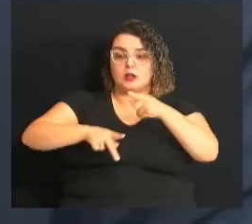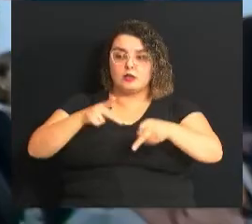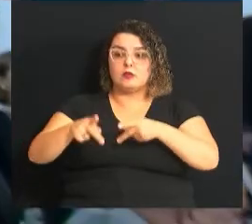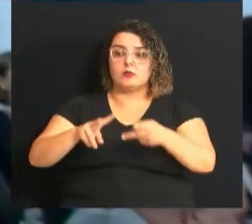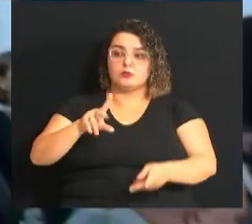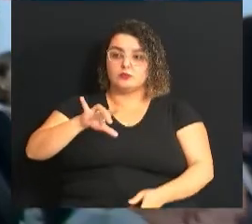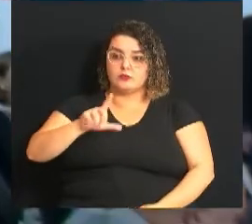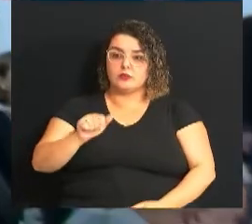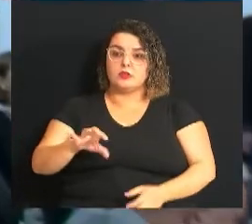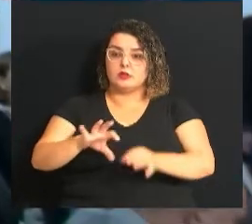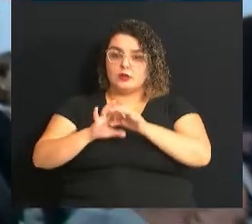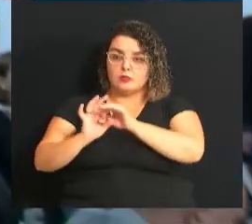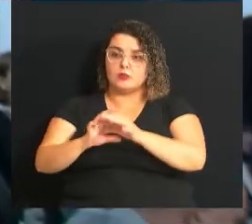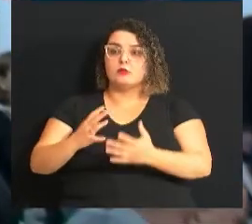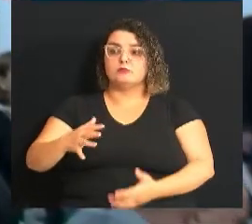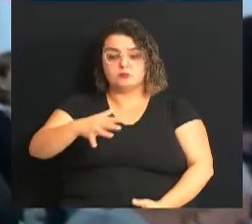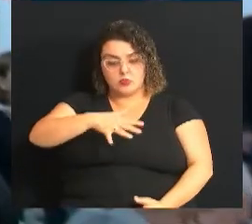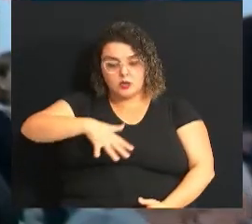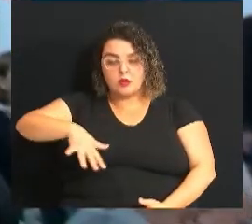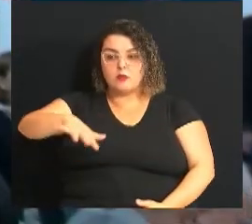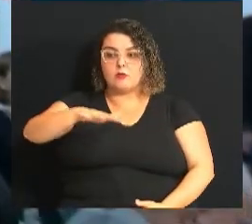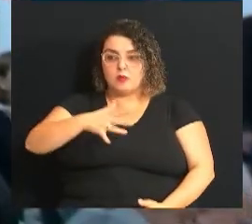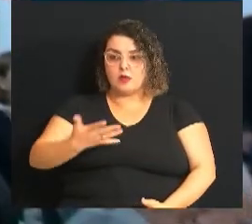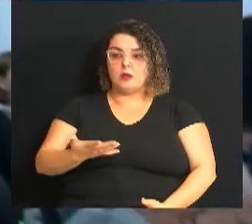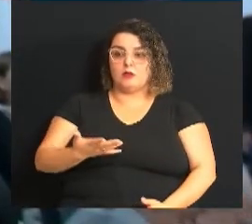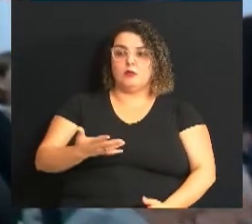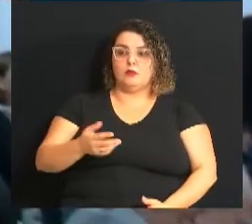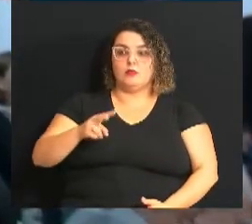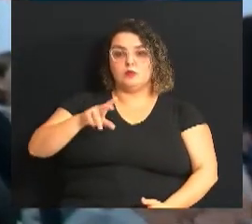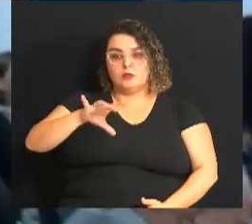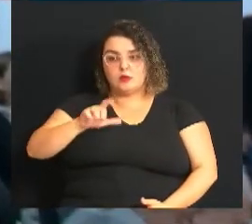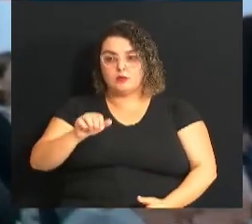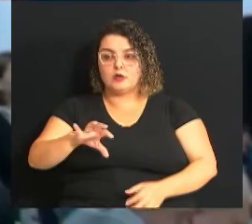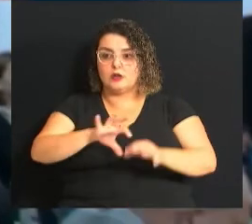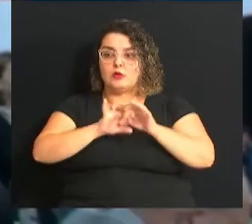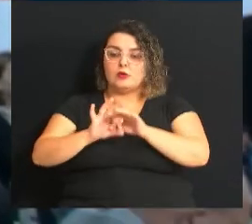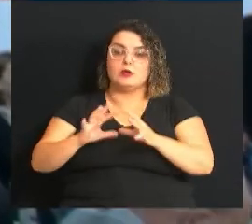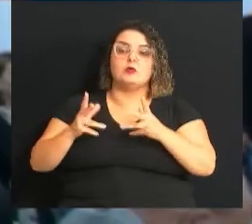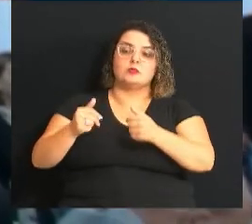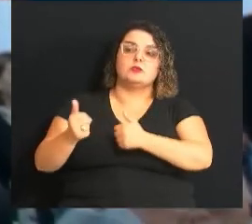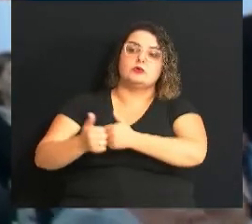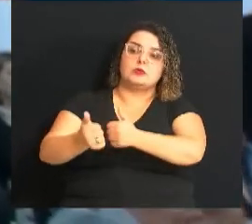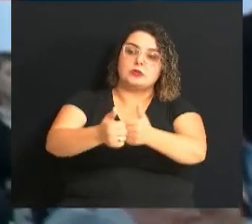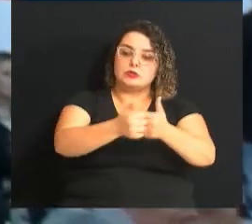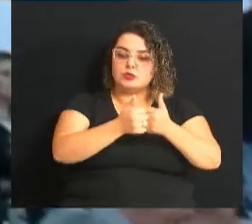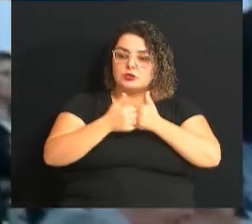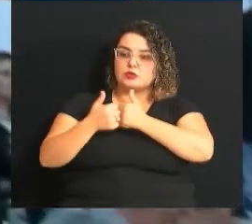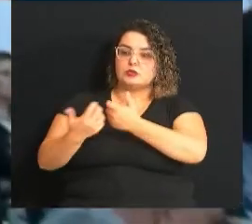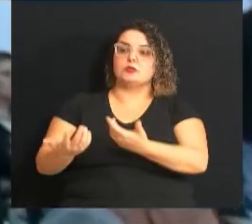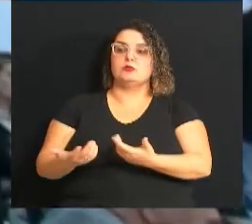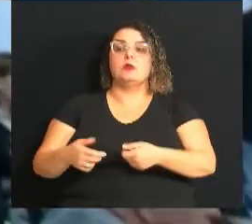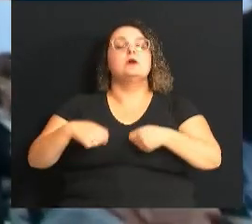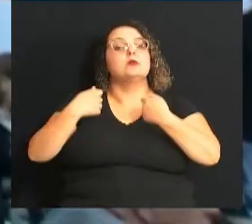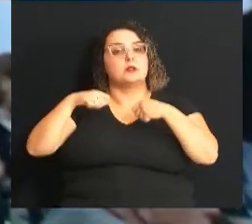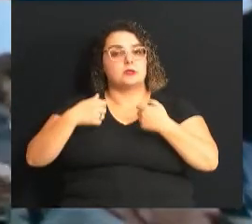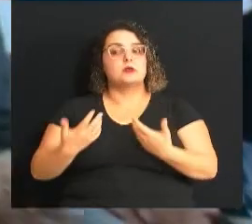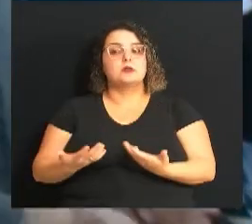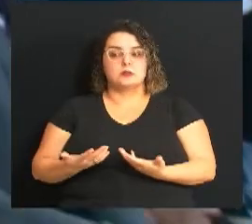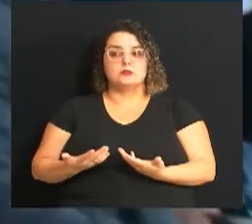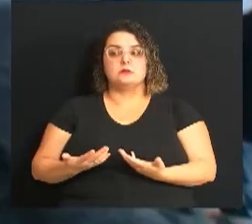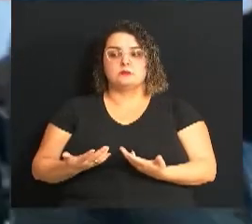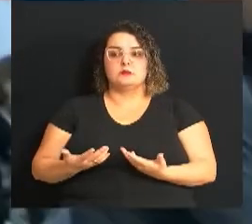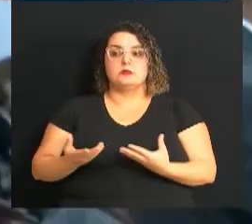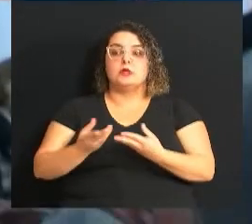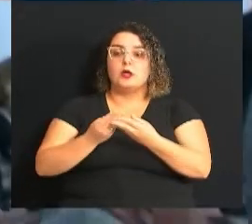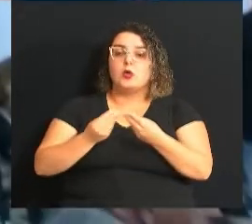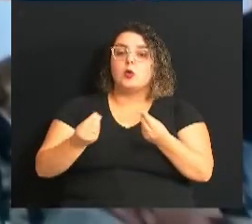União. É uma região, tanto a Vila União como todos ali a adjacência, eles necessitam muito da qualidade